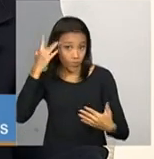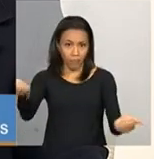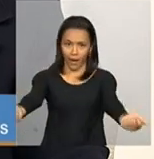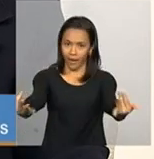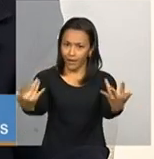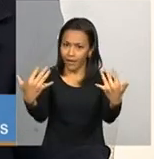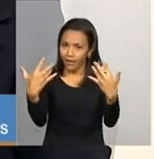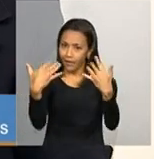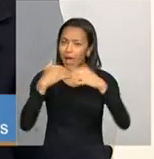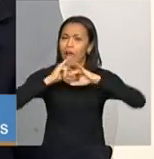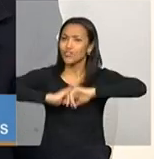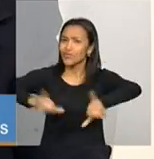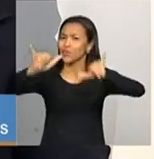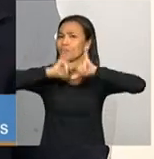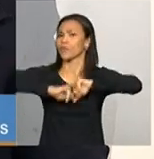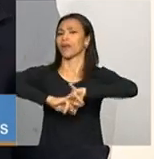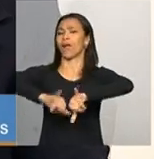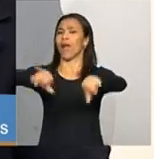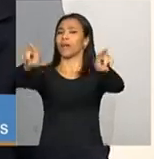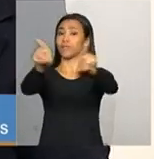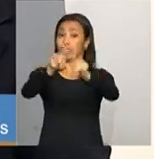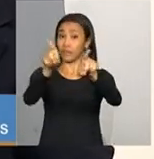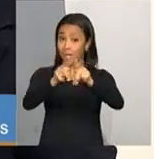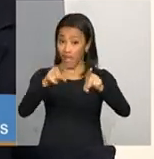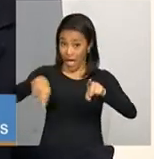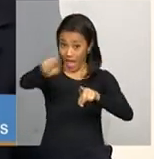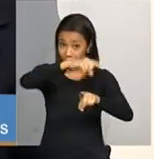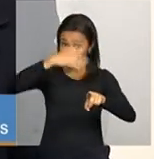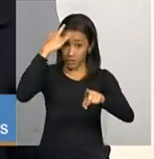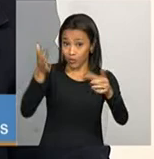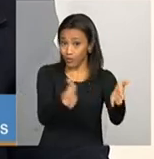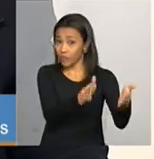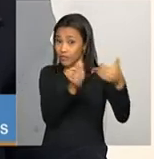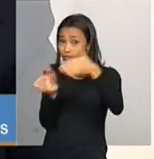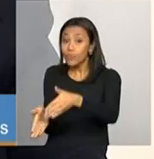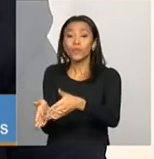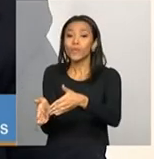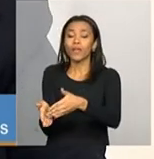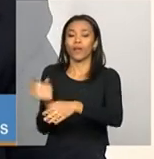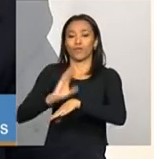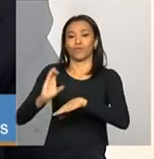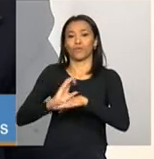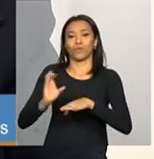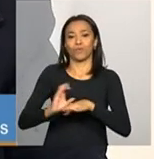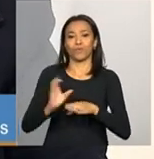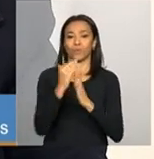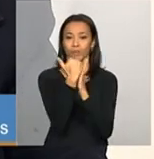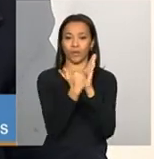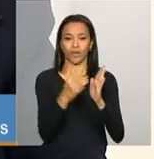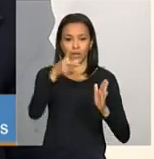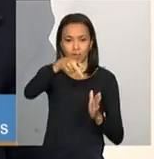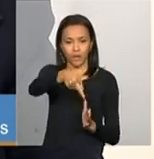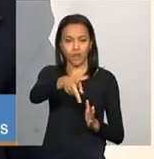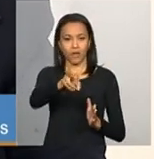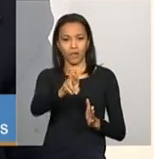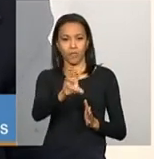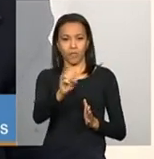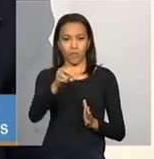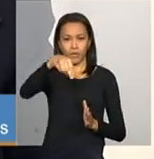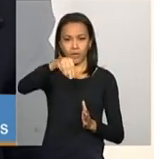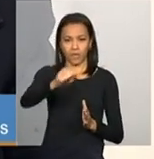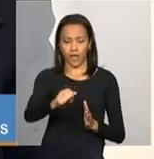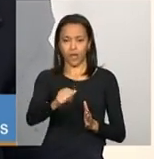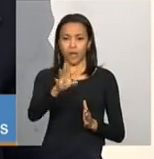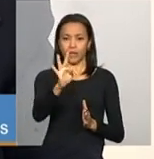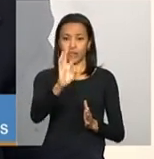a sensibilização e encaminhar essas pessoas aos cursos do Pronatec. No caso das pessoas com deficiência,